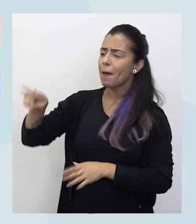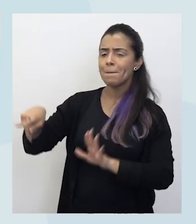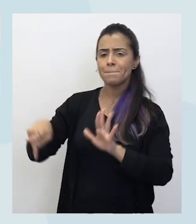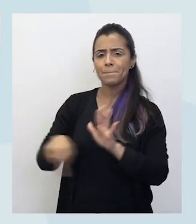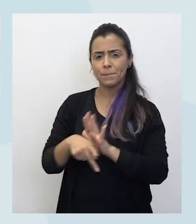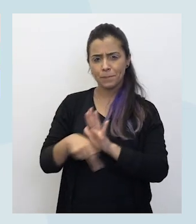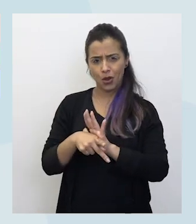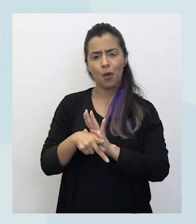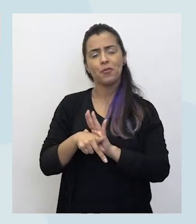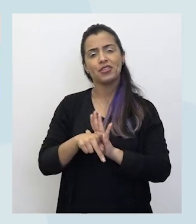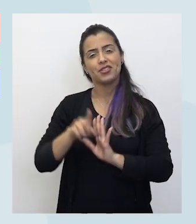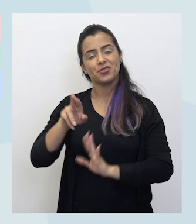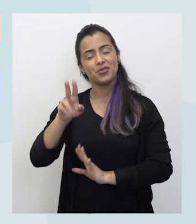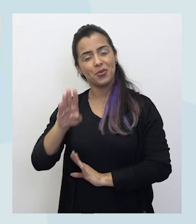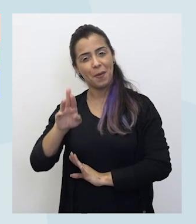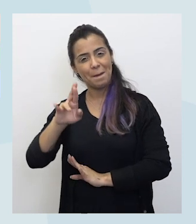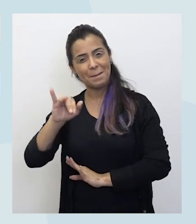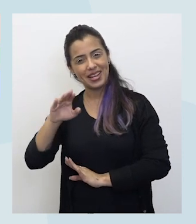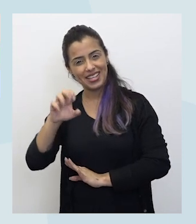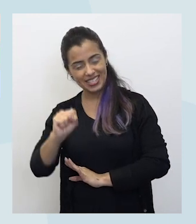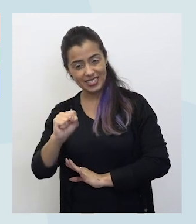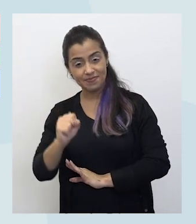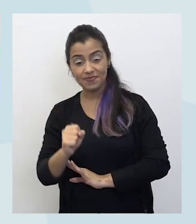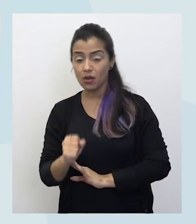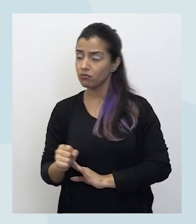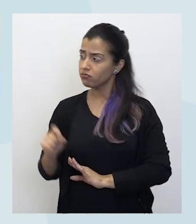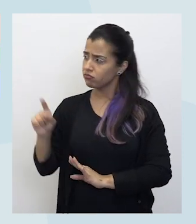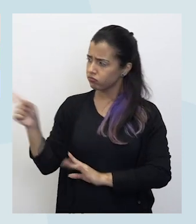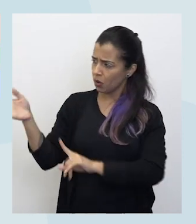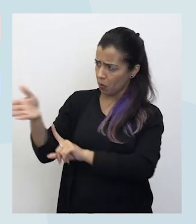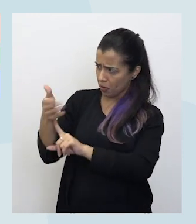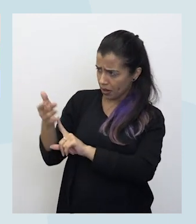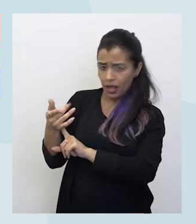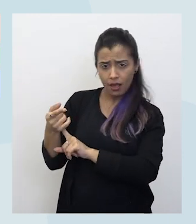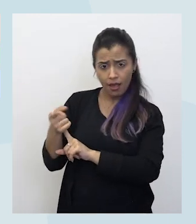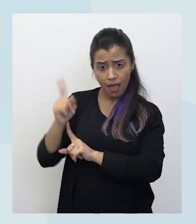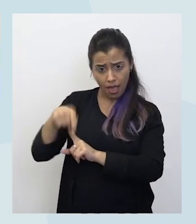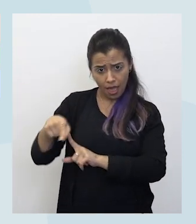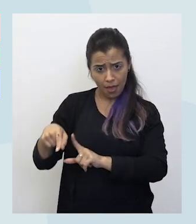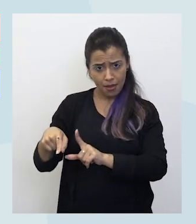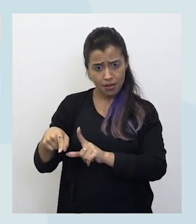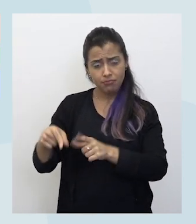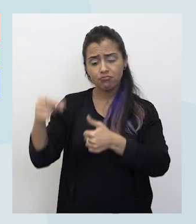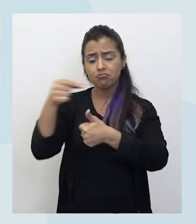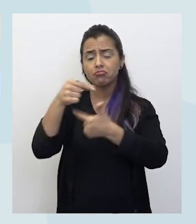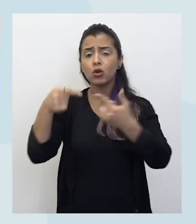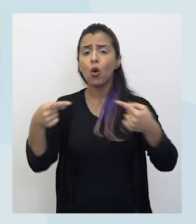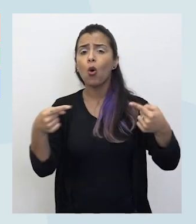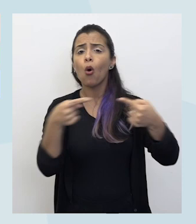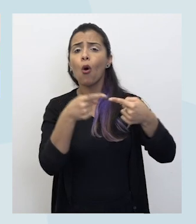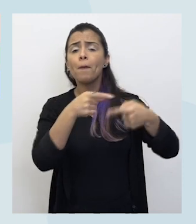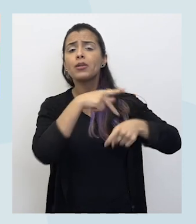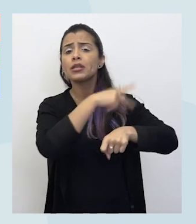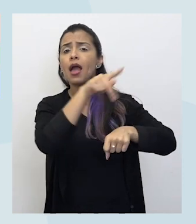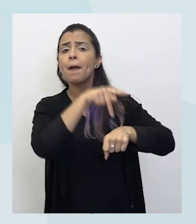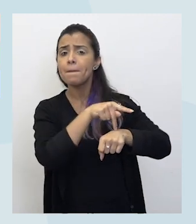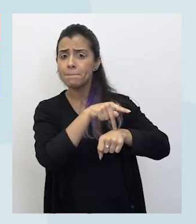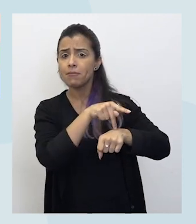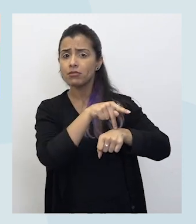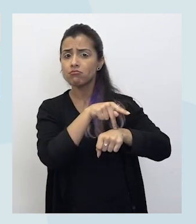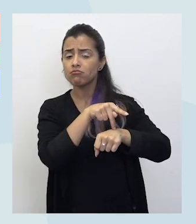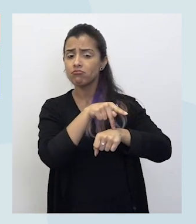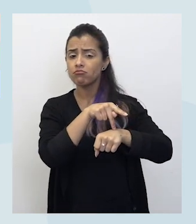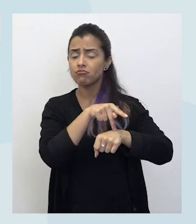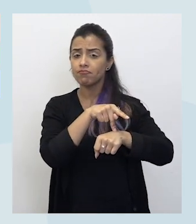e responda no chat. As bandeiras abaixo pertencem a quais países, respectivamente? Lembrando